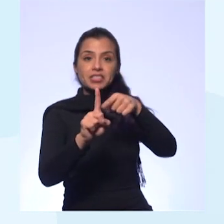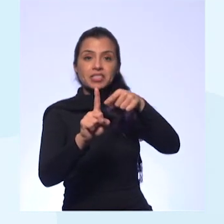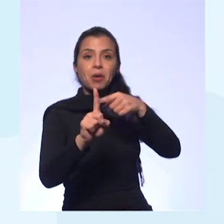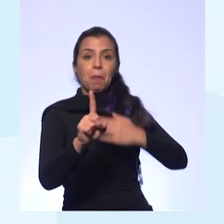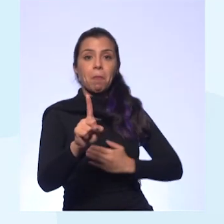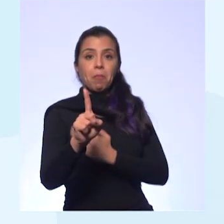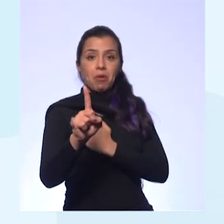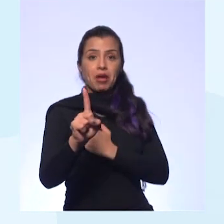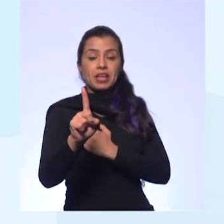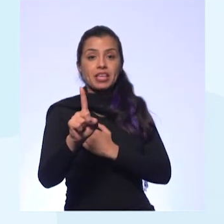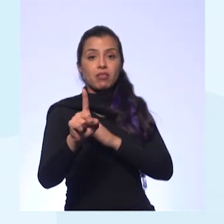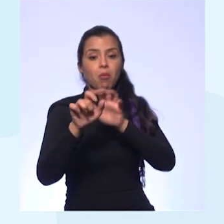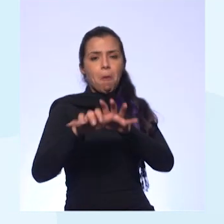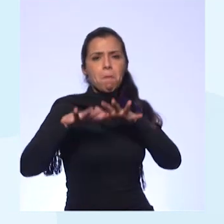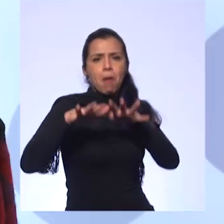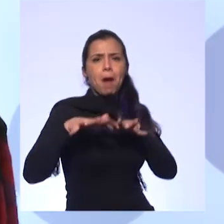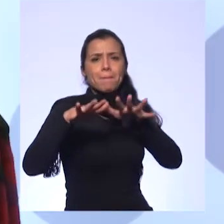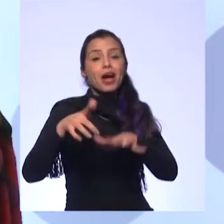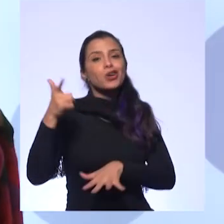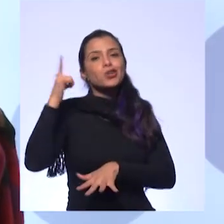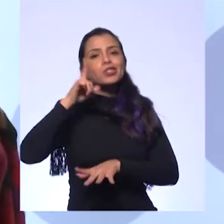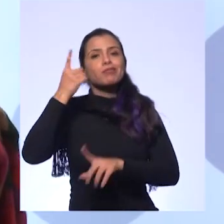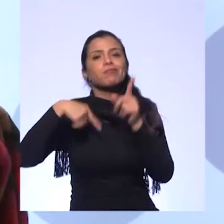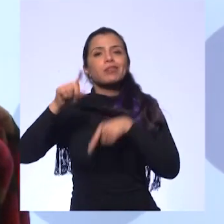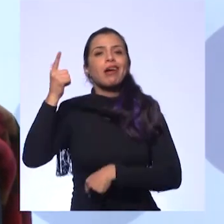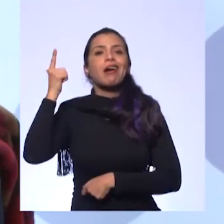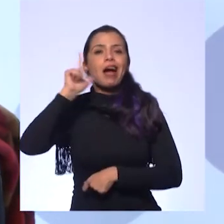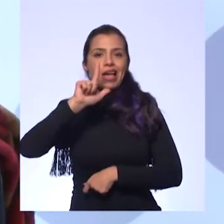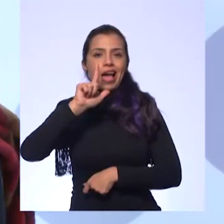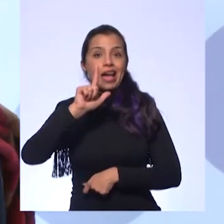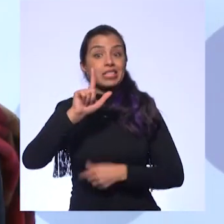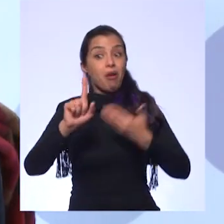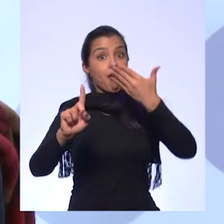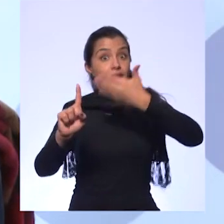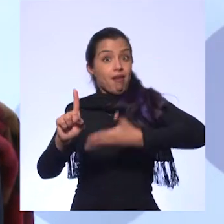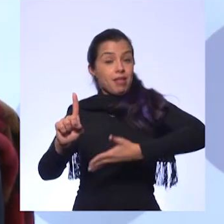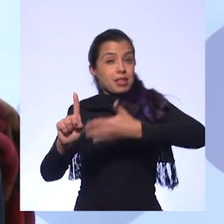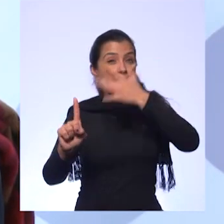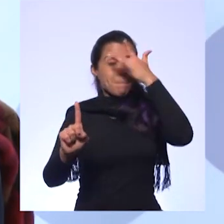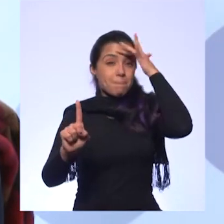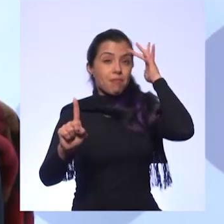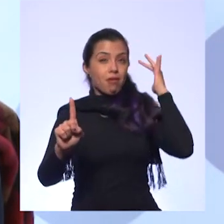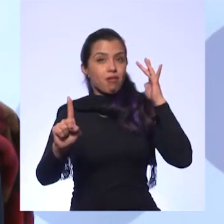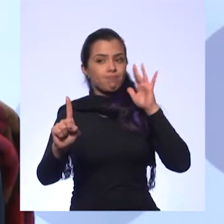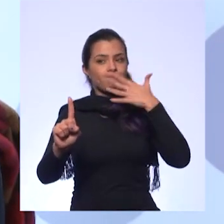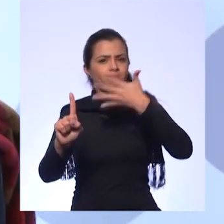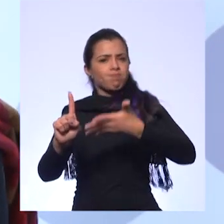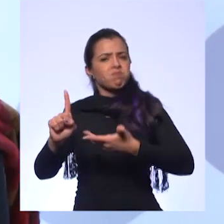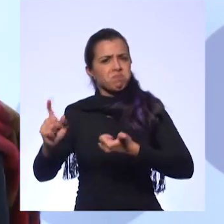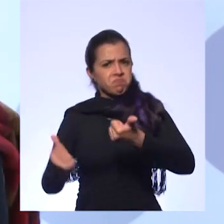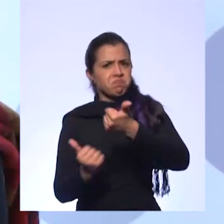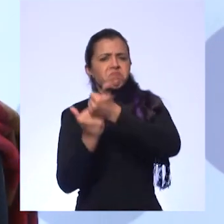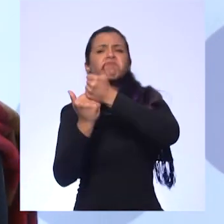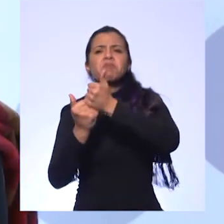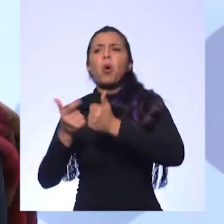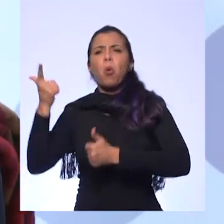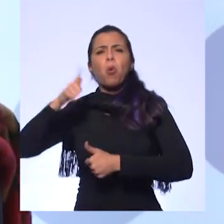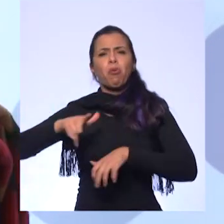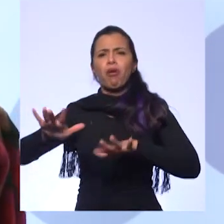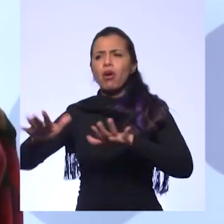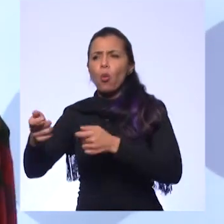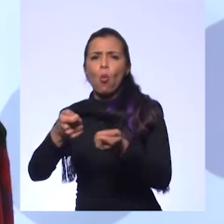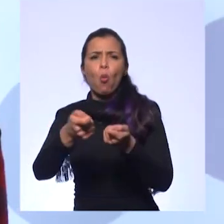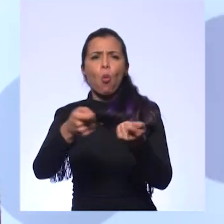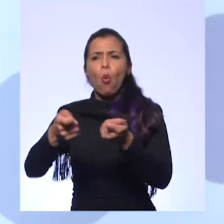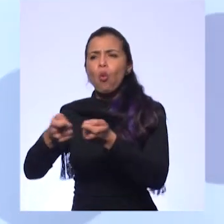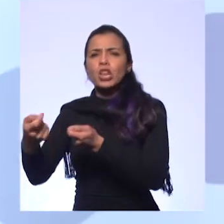frentes os exércitos da primeira coligação. Então, ele era tido como uma pessoa que segurava a onda ali das reações